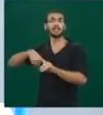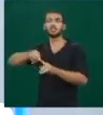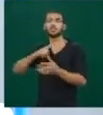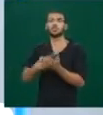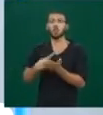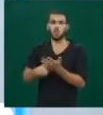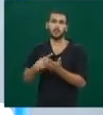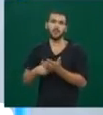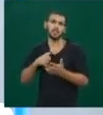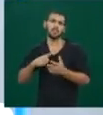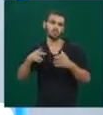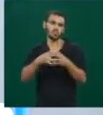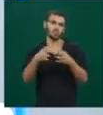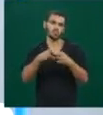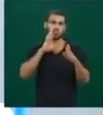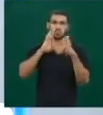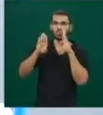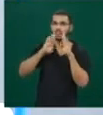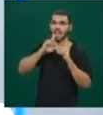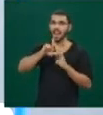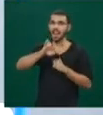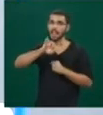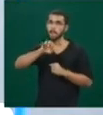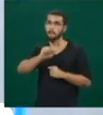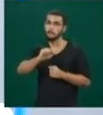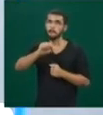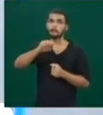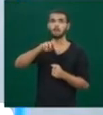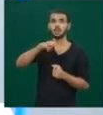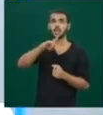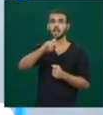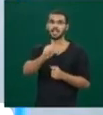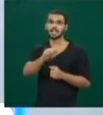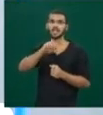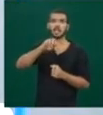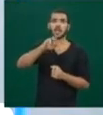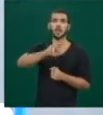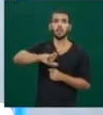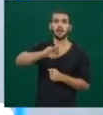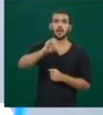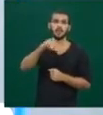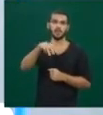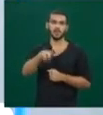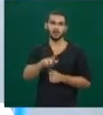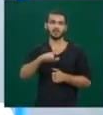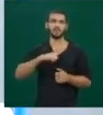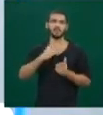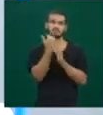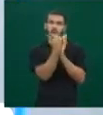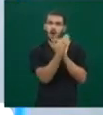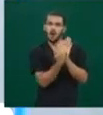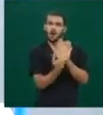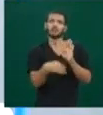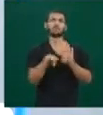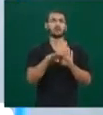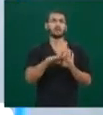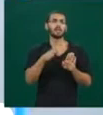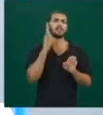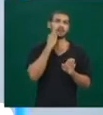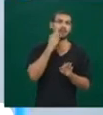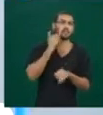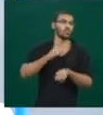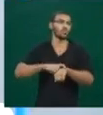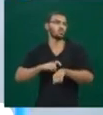no grupo do Facebook, que se chama Leia Mulheres Uberlândia, MG. Lá tem, inclusive, a programação também. Quem quiser saber a data, o horário direitinho, quem